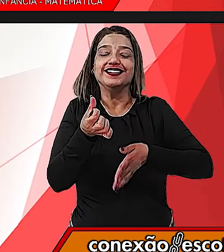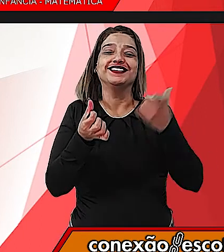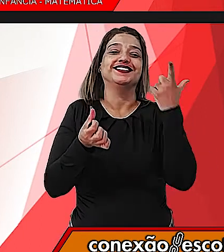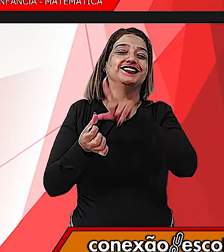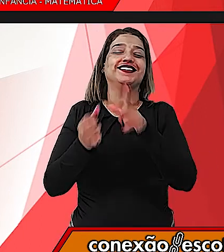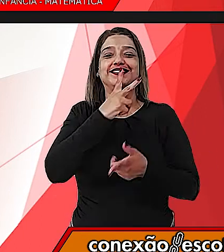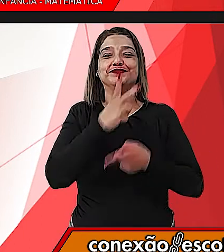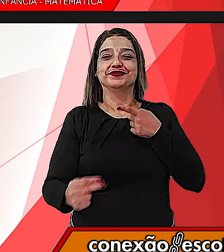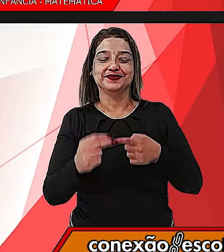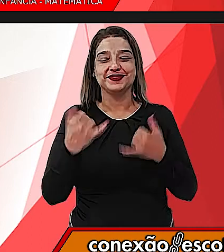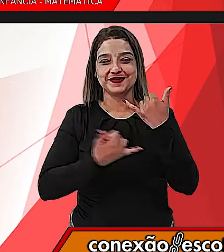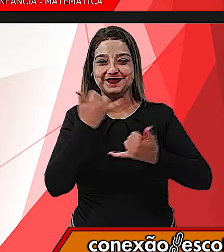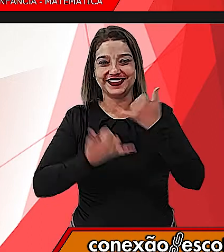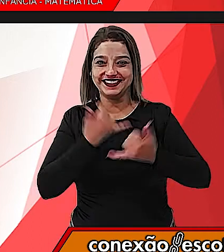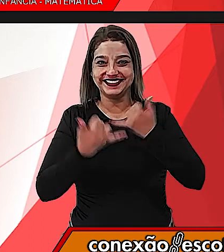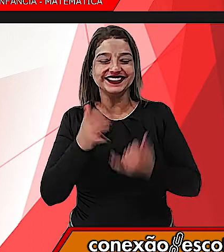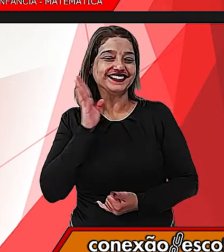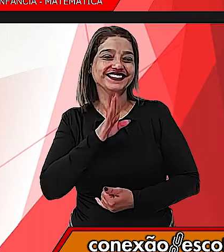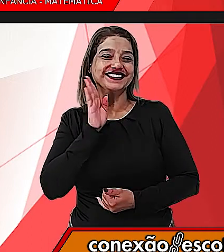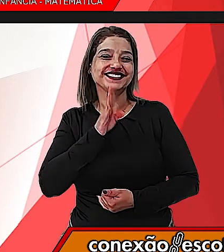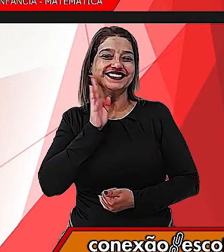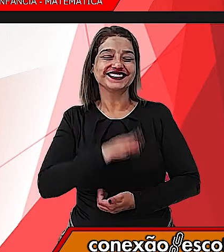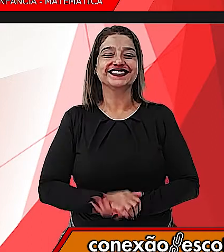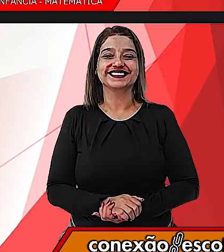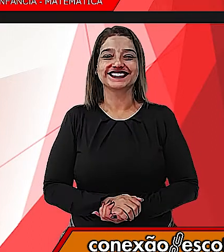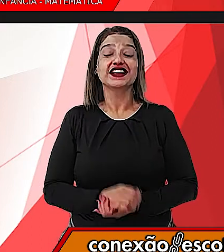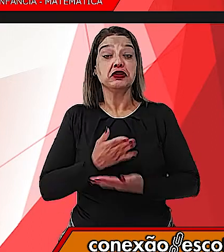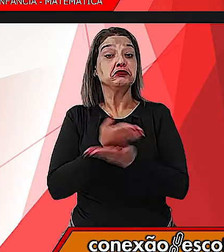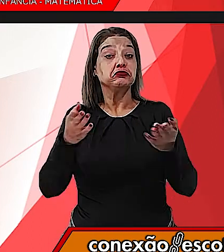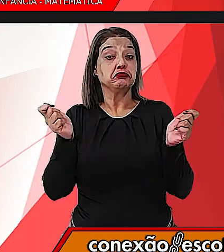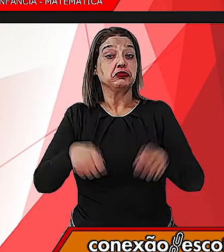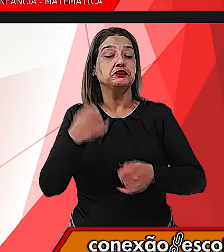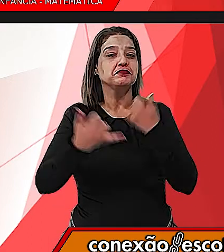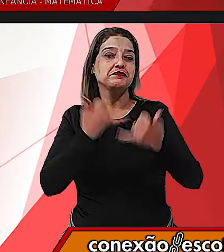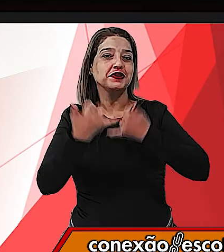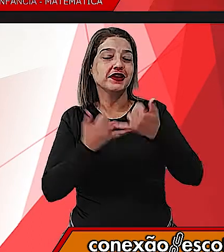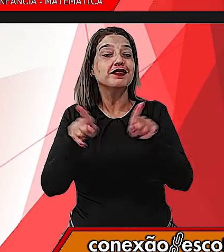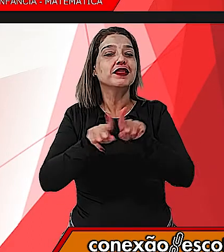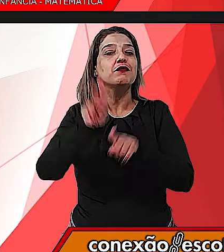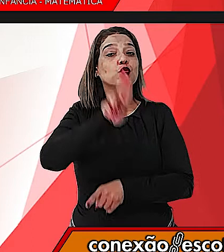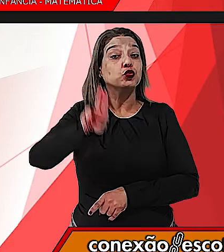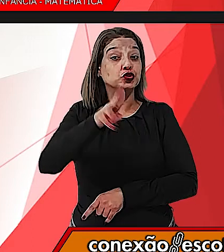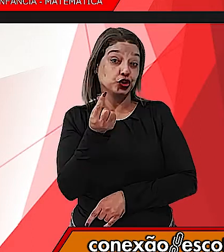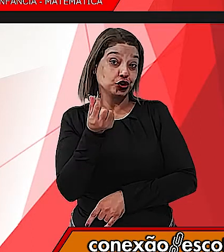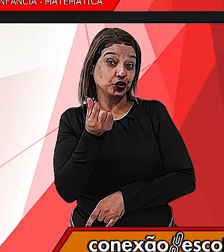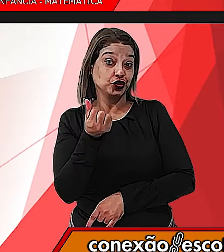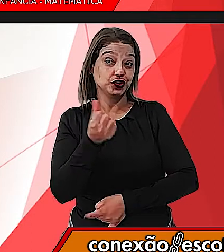ganha o jogo. Legal, não é? Você pode brincar também usando